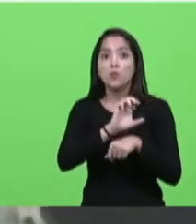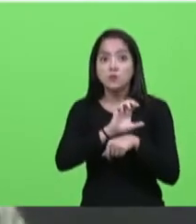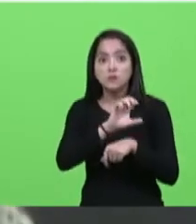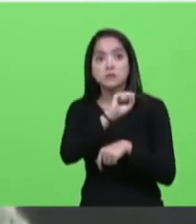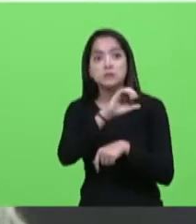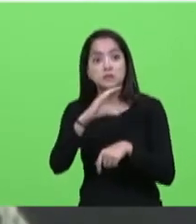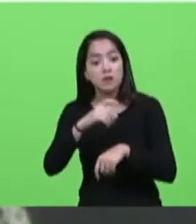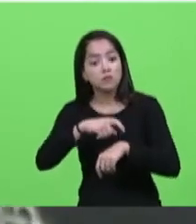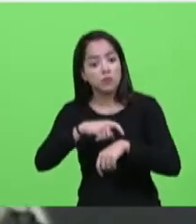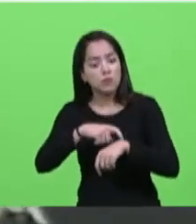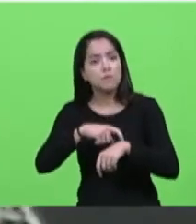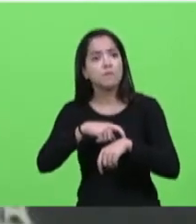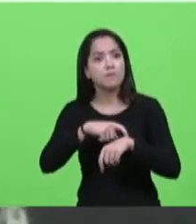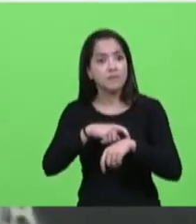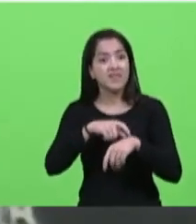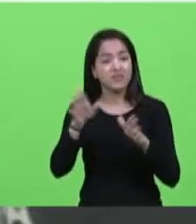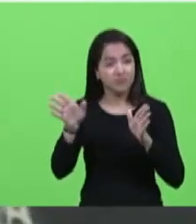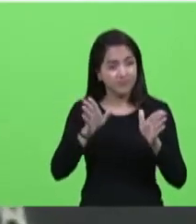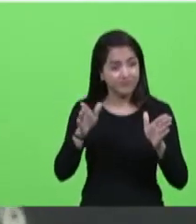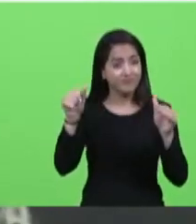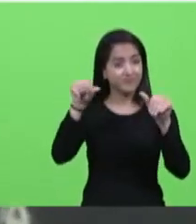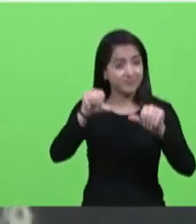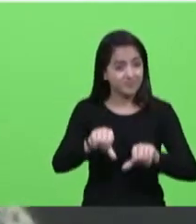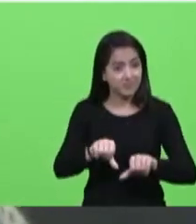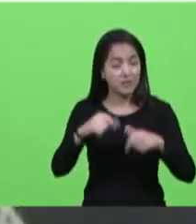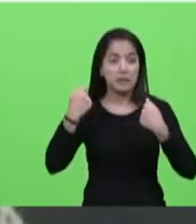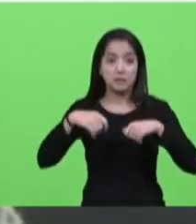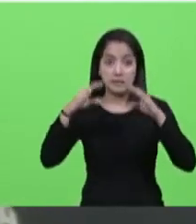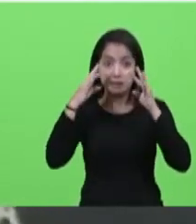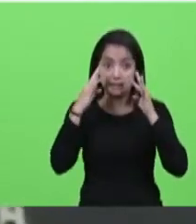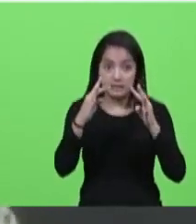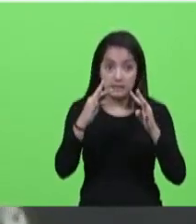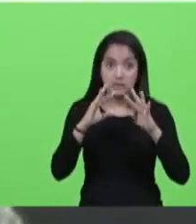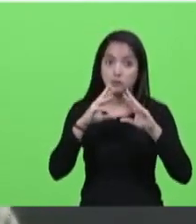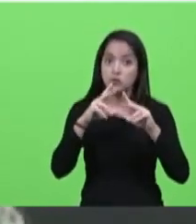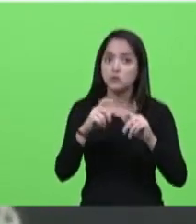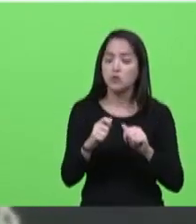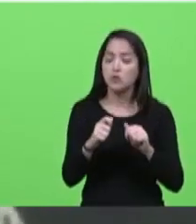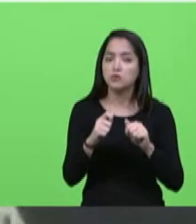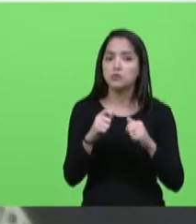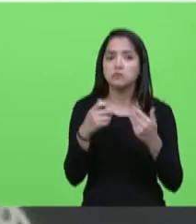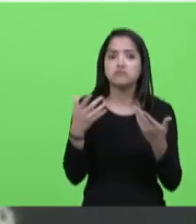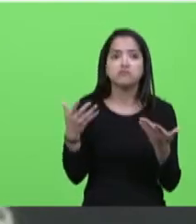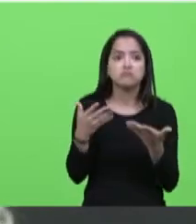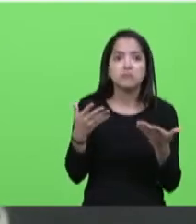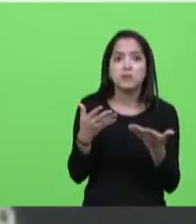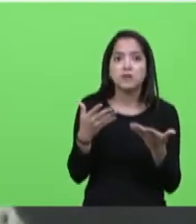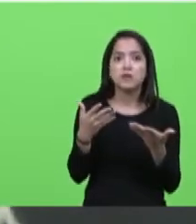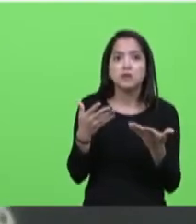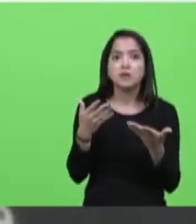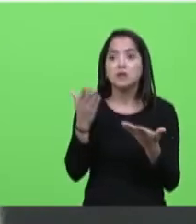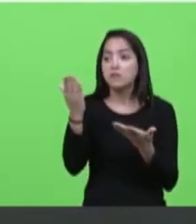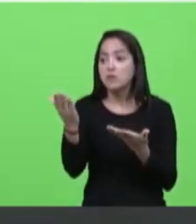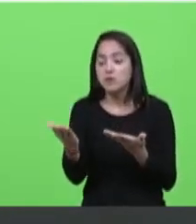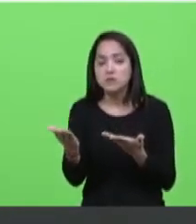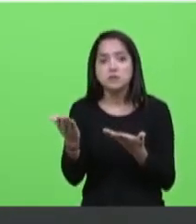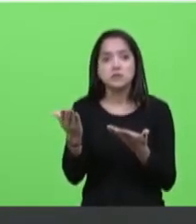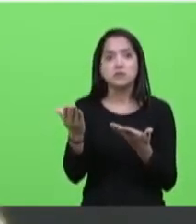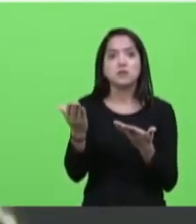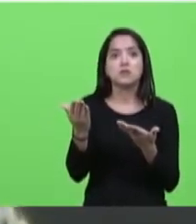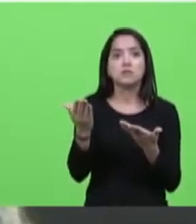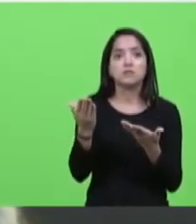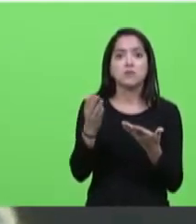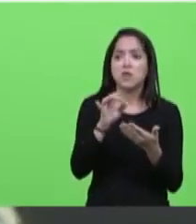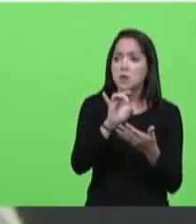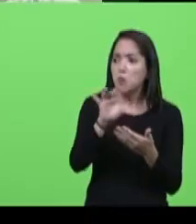vive um momento de crise que exige a atenção de todos nós. E eu não vejo a falta de respeito que enxergo no senhor em